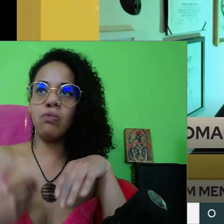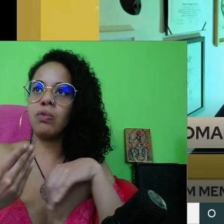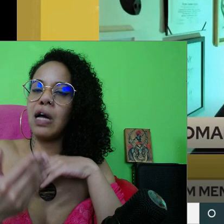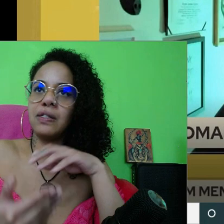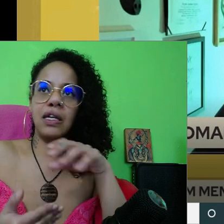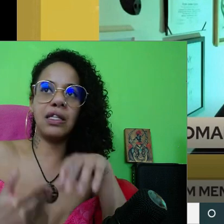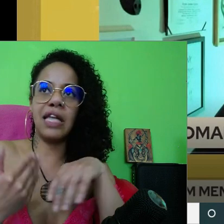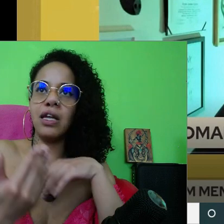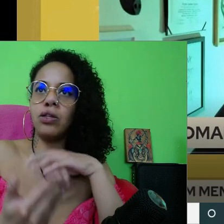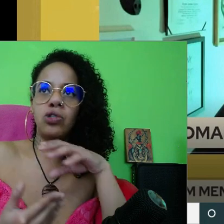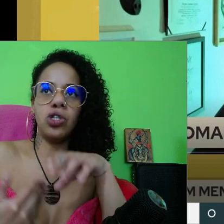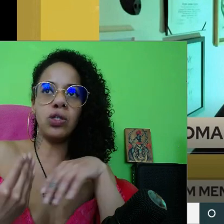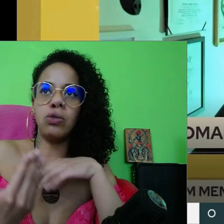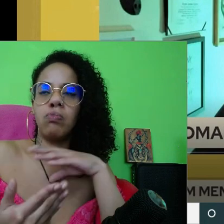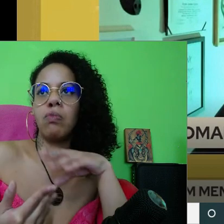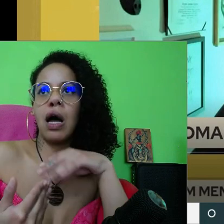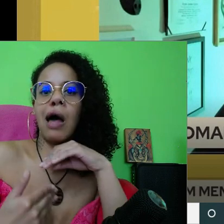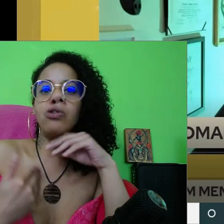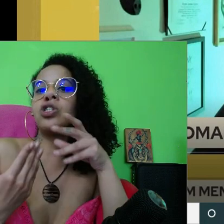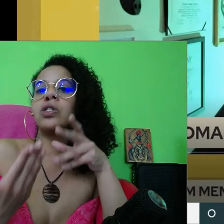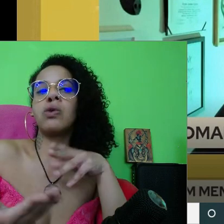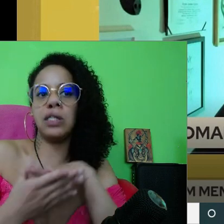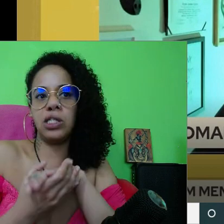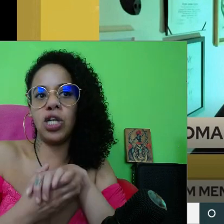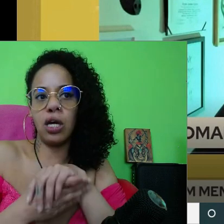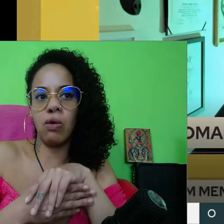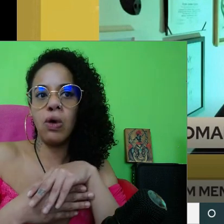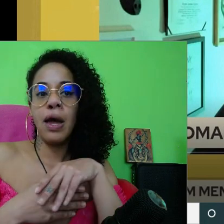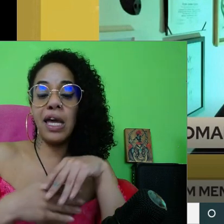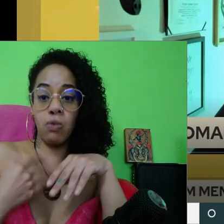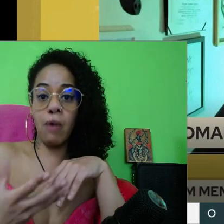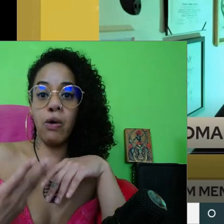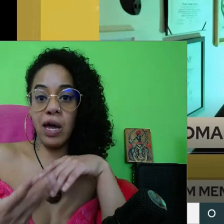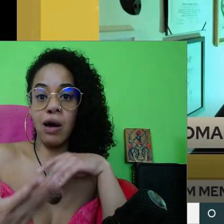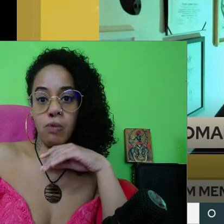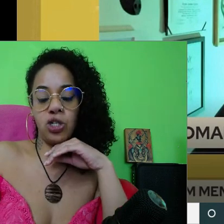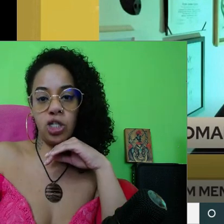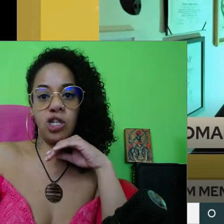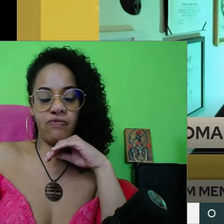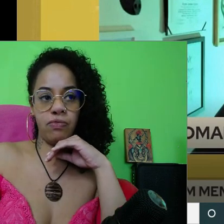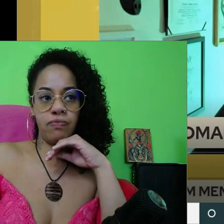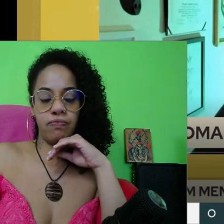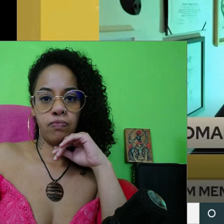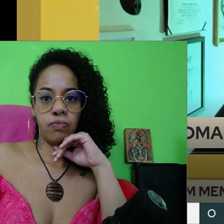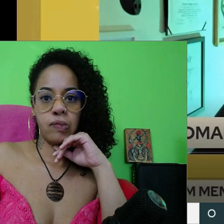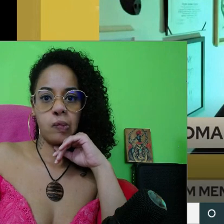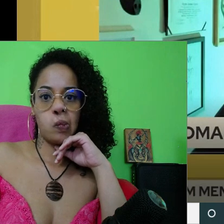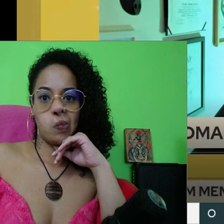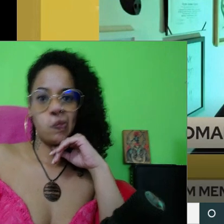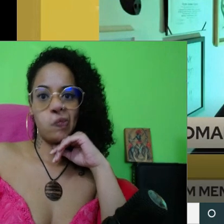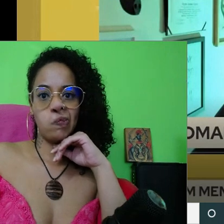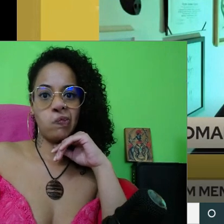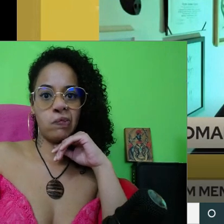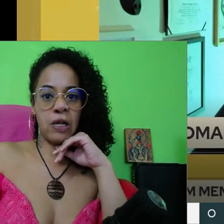então assim dentro disso aonde as coisas chegam e qual é o Real objetivo